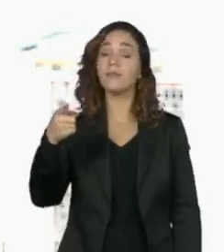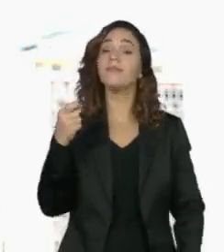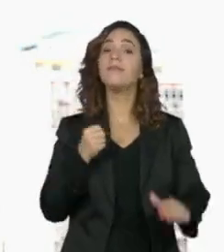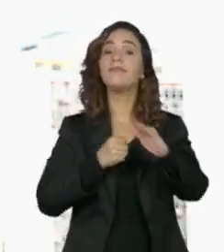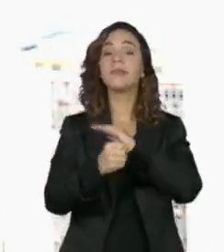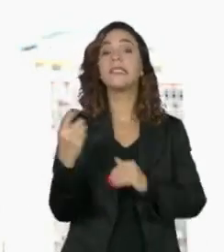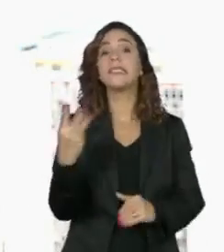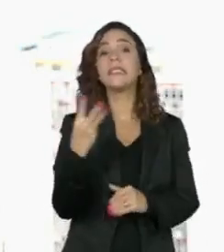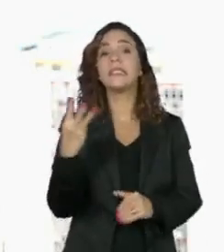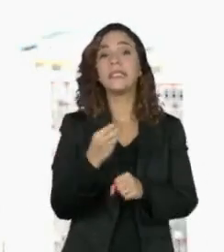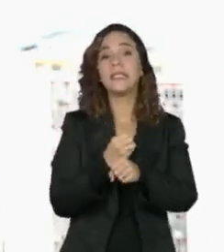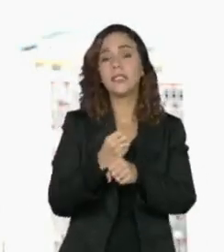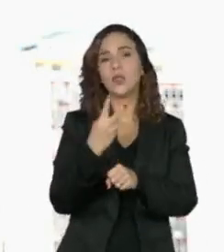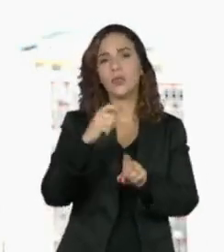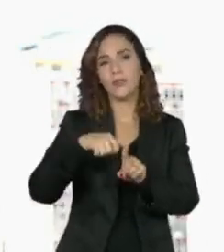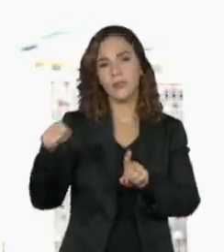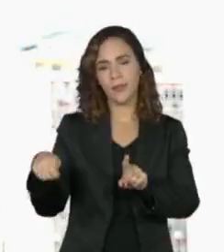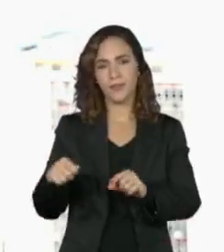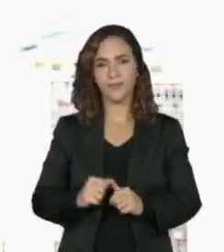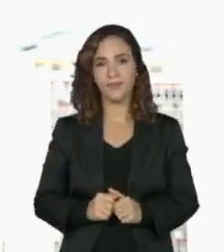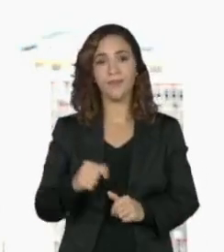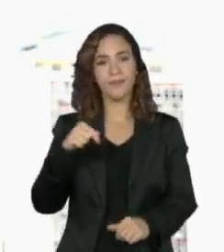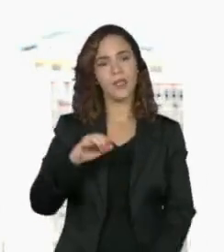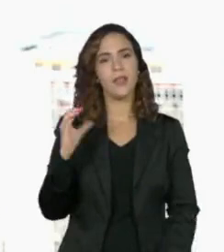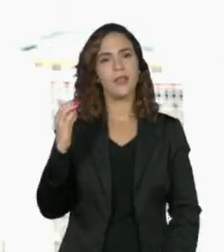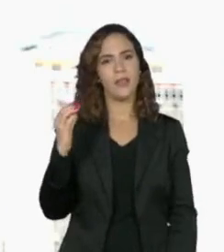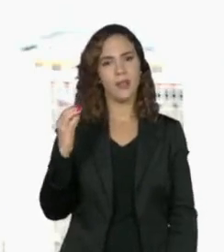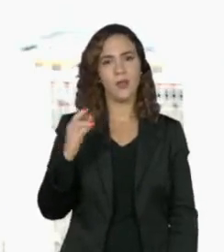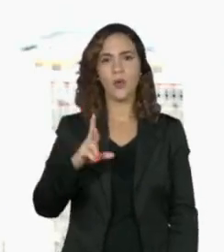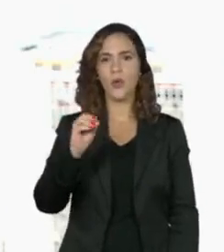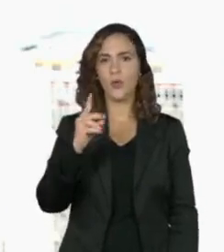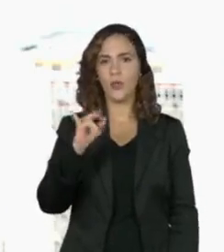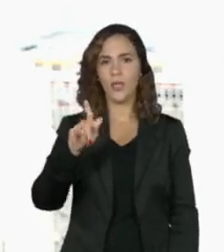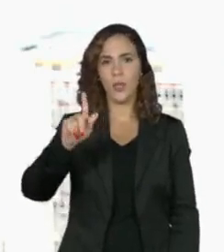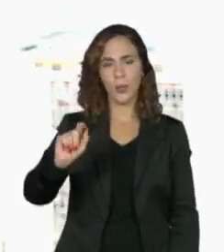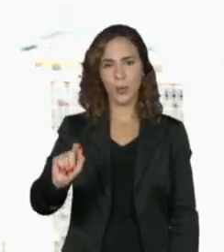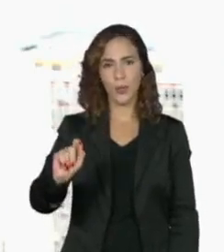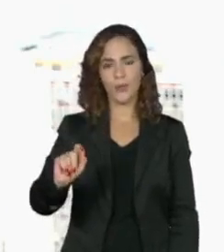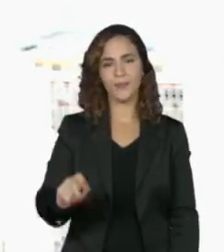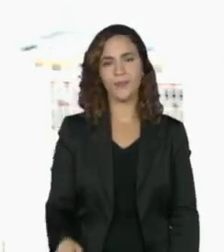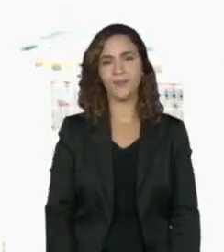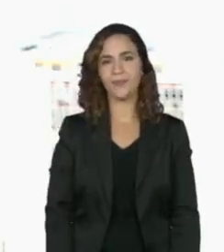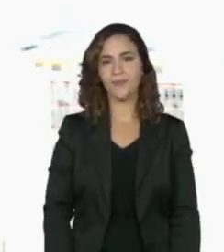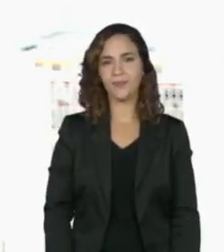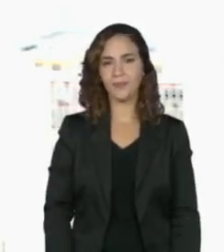33 anos e dois meses de prisão de Niterói Rio de Janeiro Rodrigo Gomes para o Jornal da Tarde